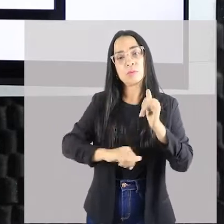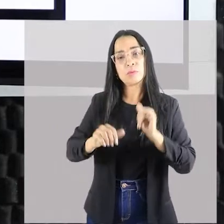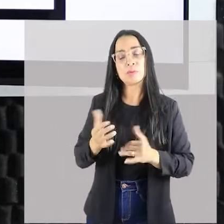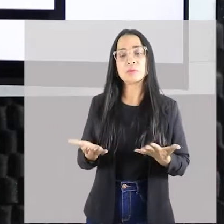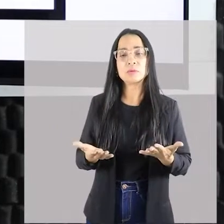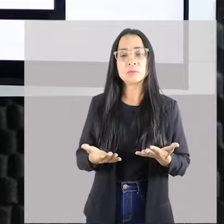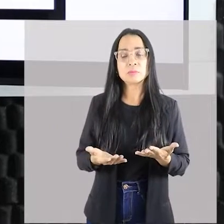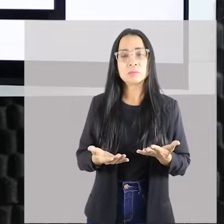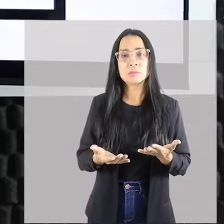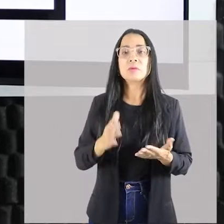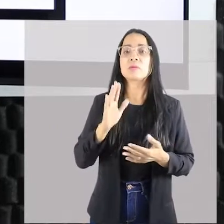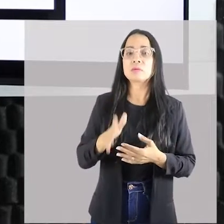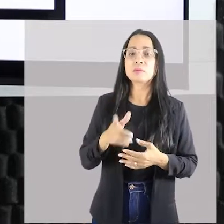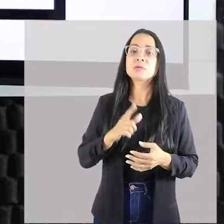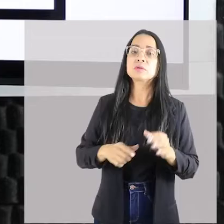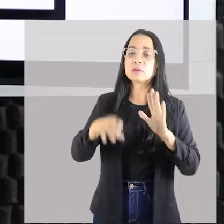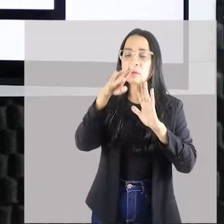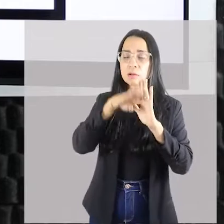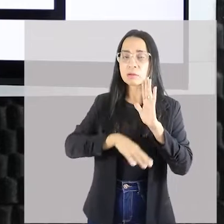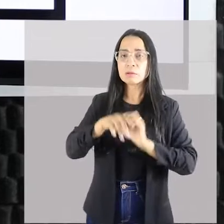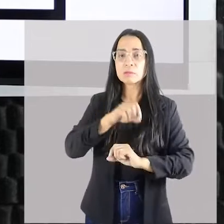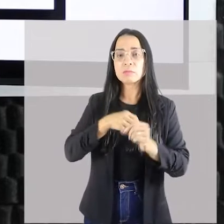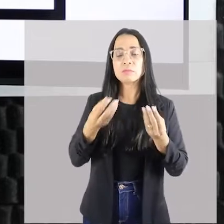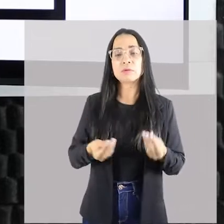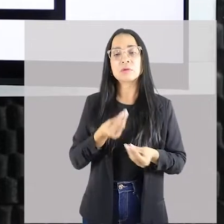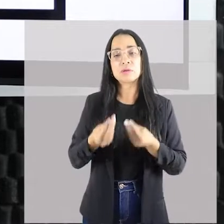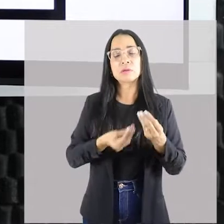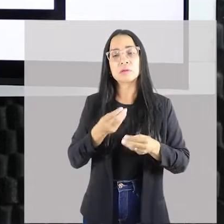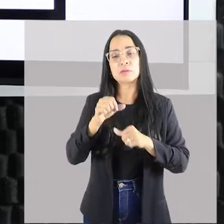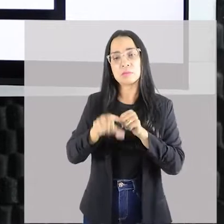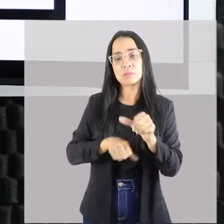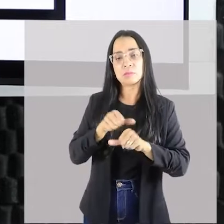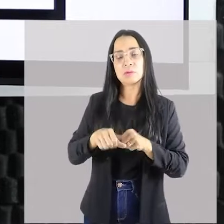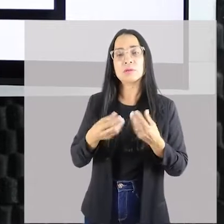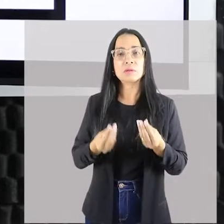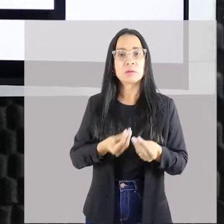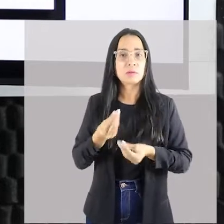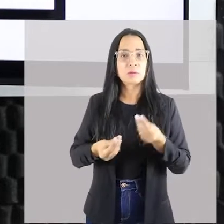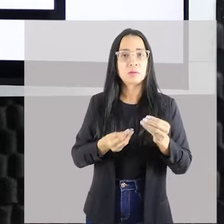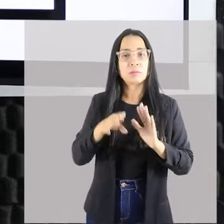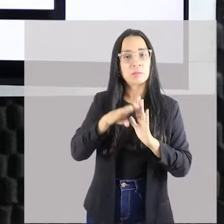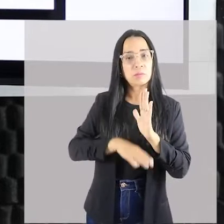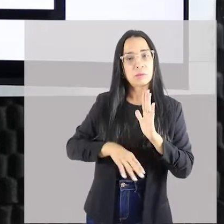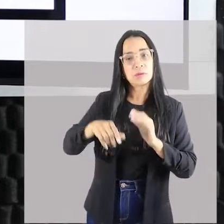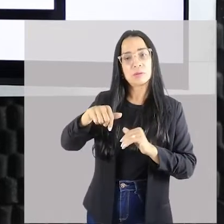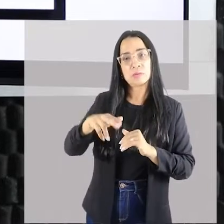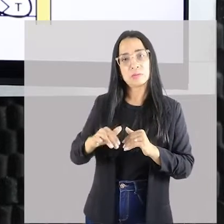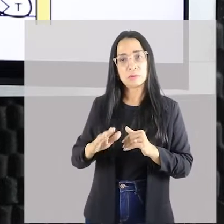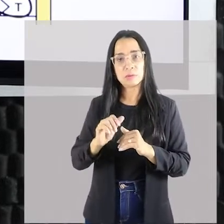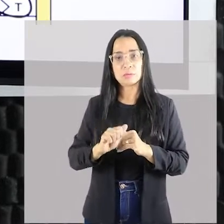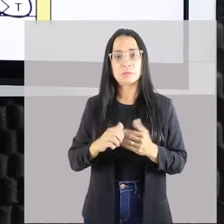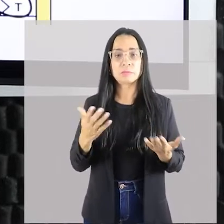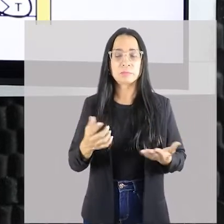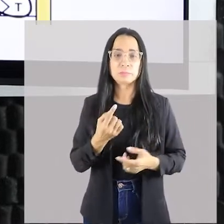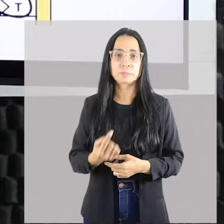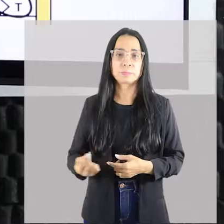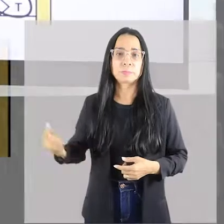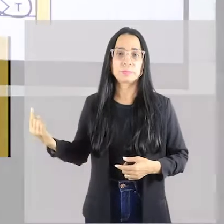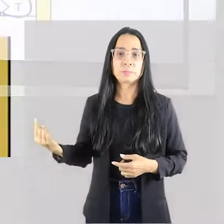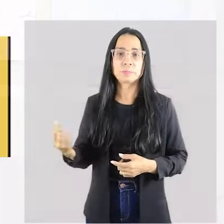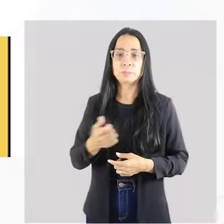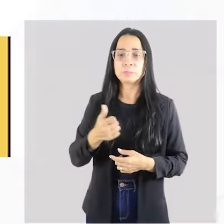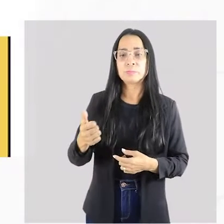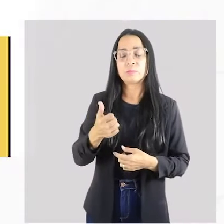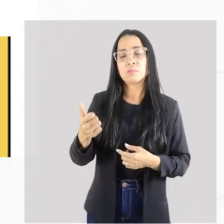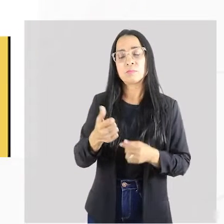que eu tenho, a gente já classifica, né, então, essa mutação como uma mutação gênica, tá certo? A primeira que eu